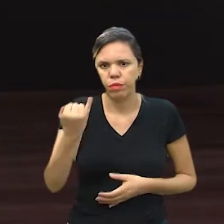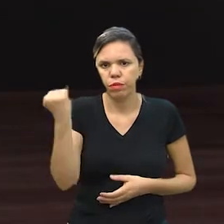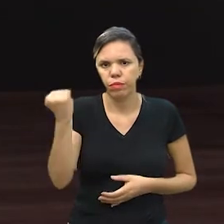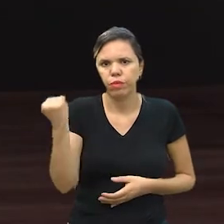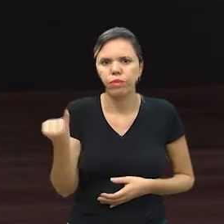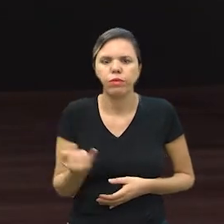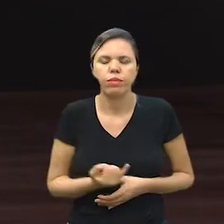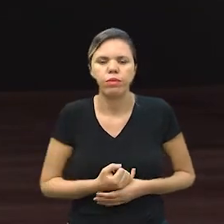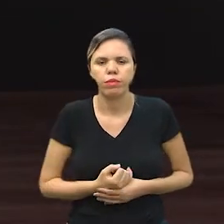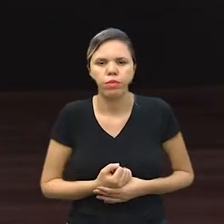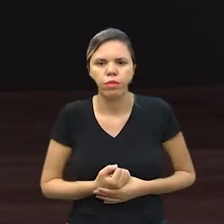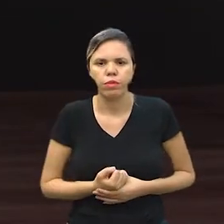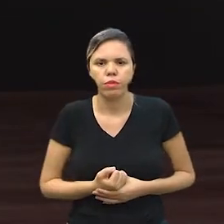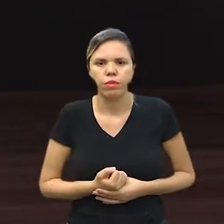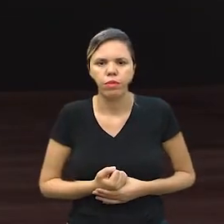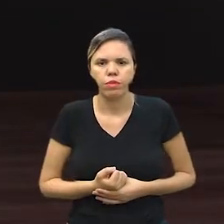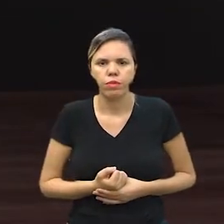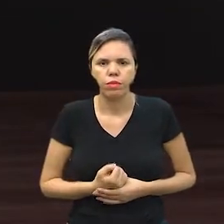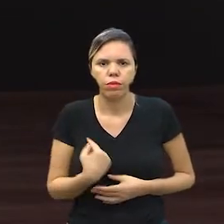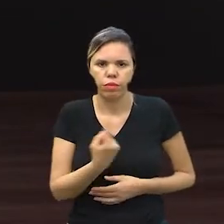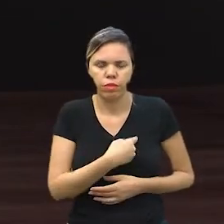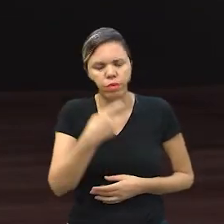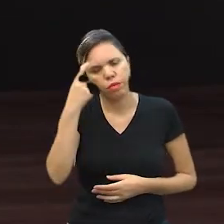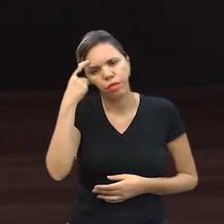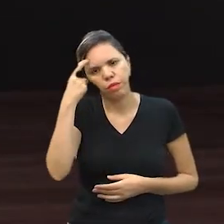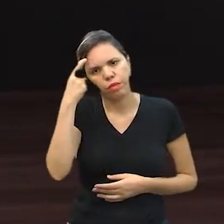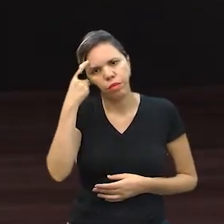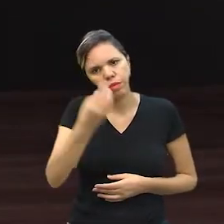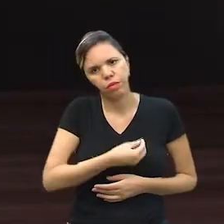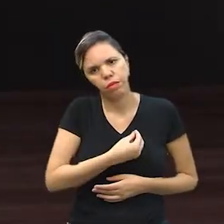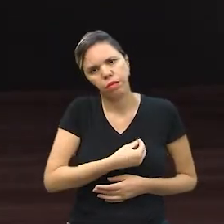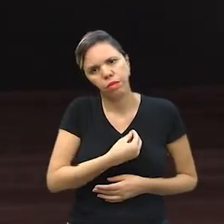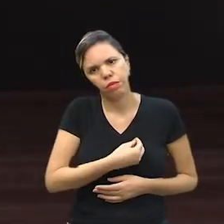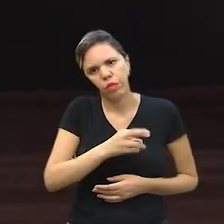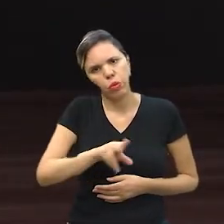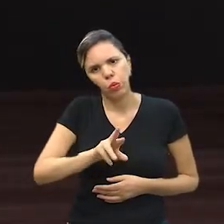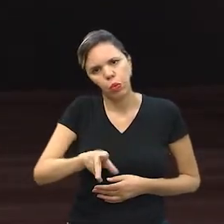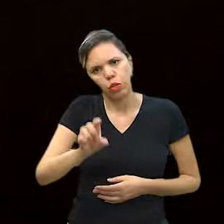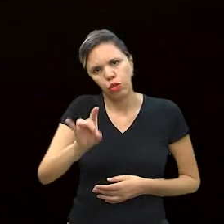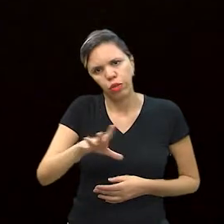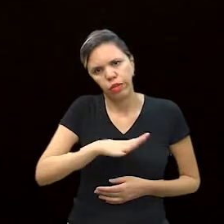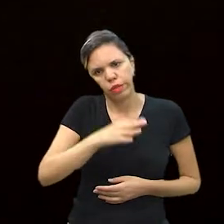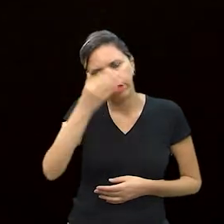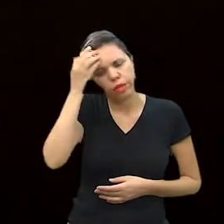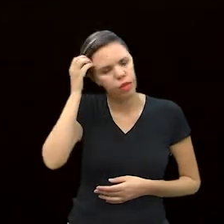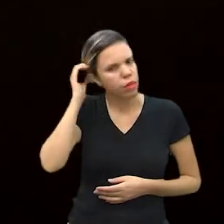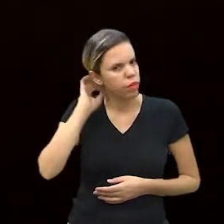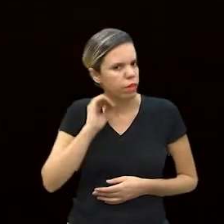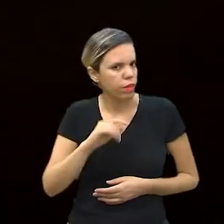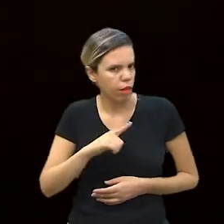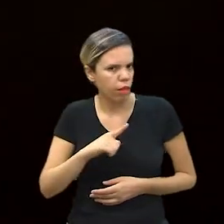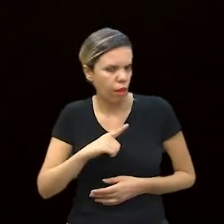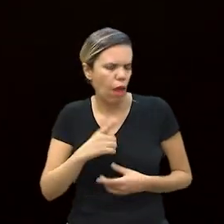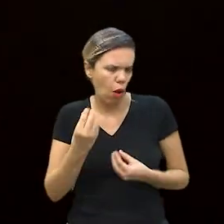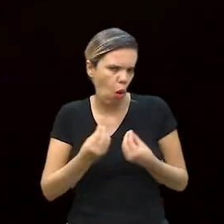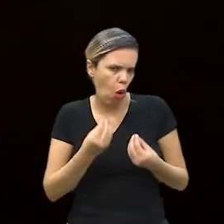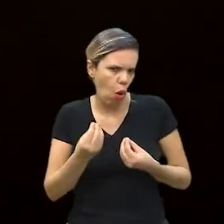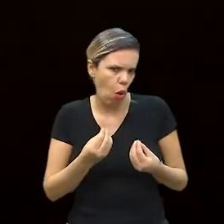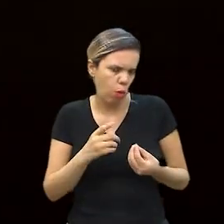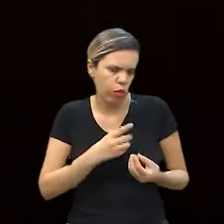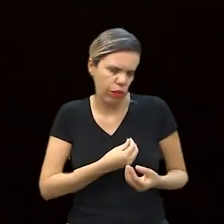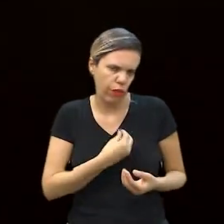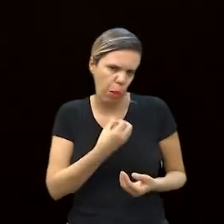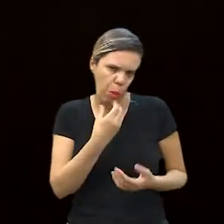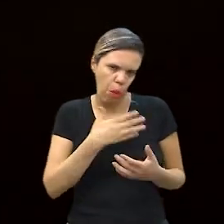importante para que a gente pense que a vida não é só na cidade, mas que há como ter uma